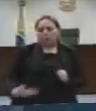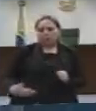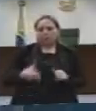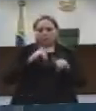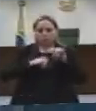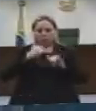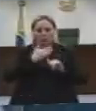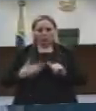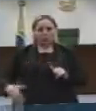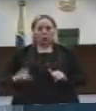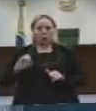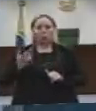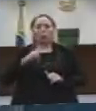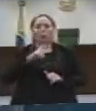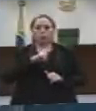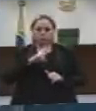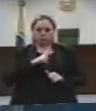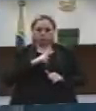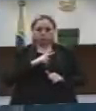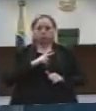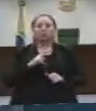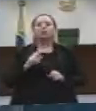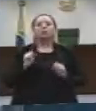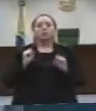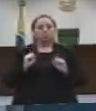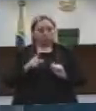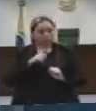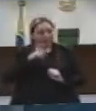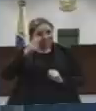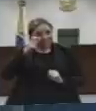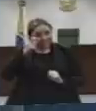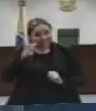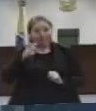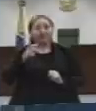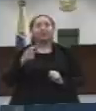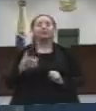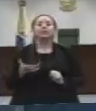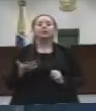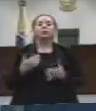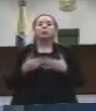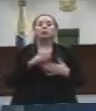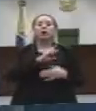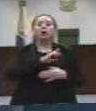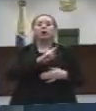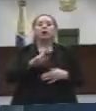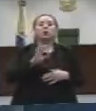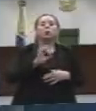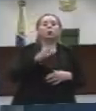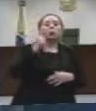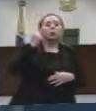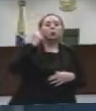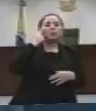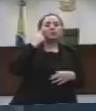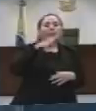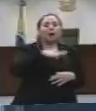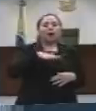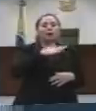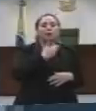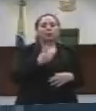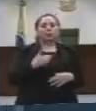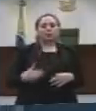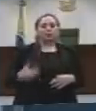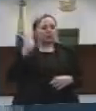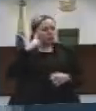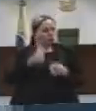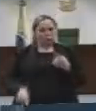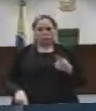claro isso que há uma tendência H um interesse de estabelecer que a religião só deve sear por razões públicas discordo disso e